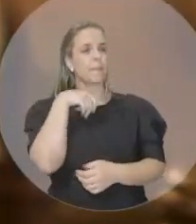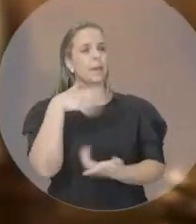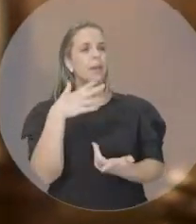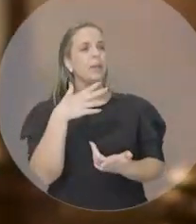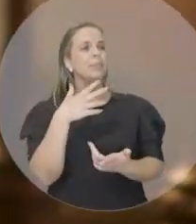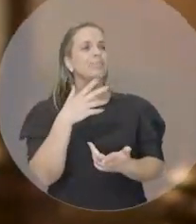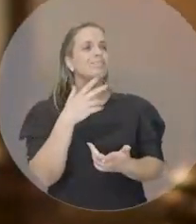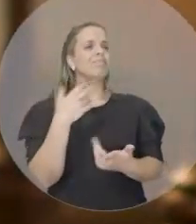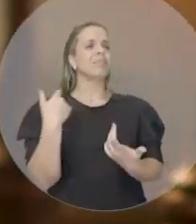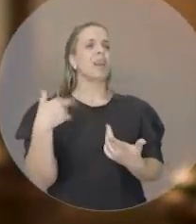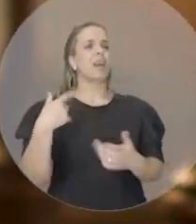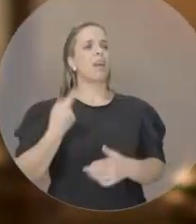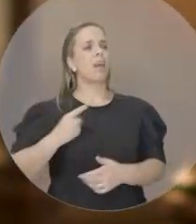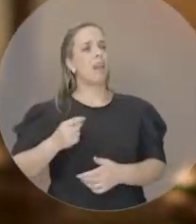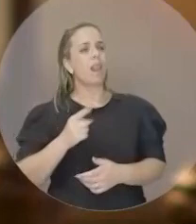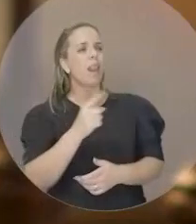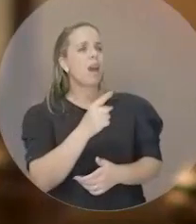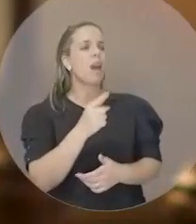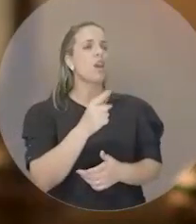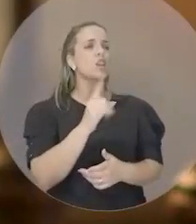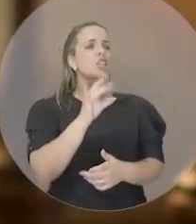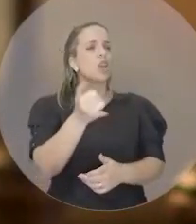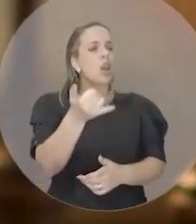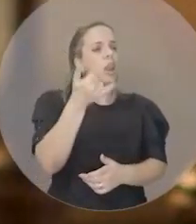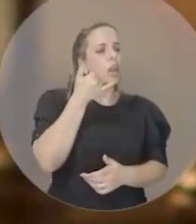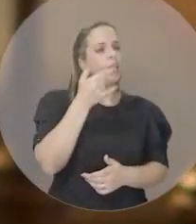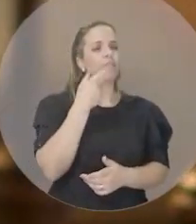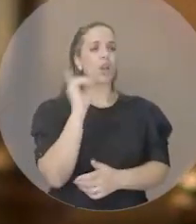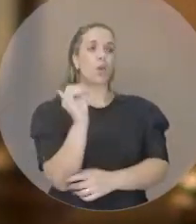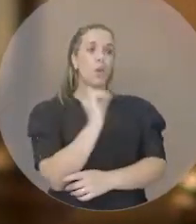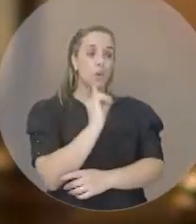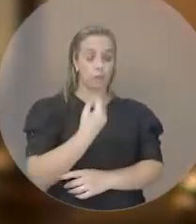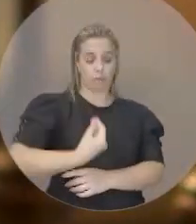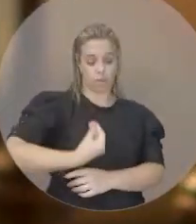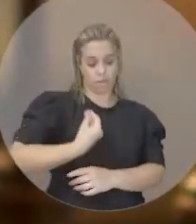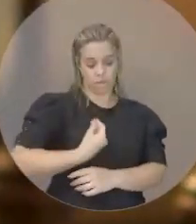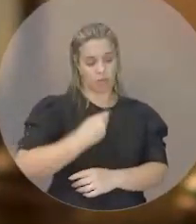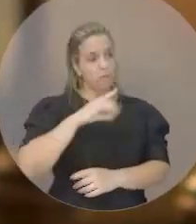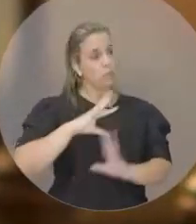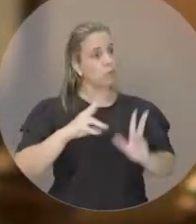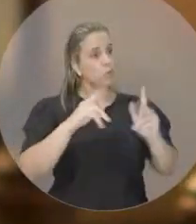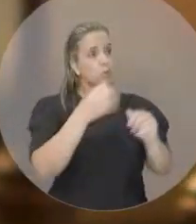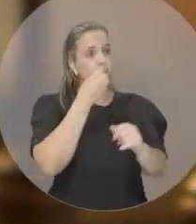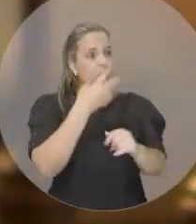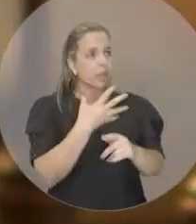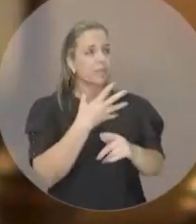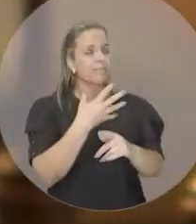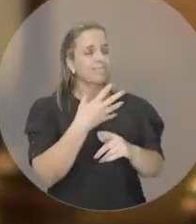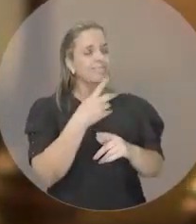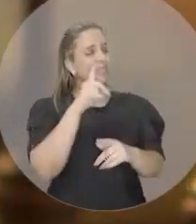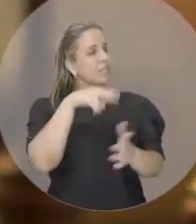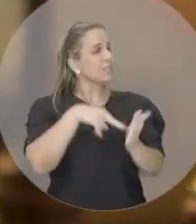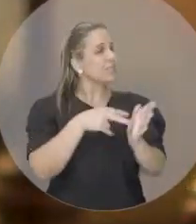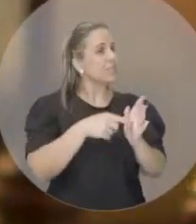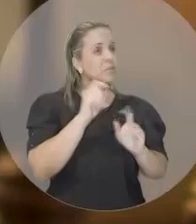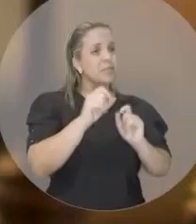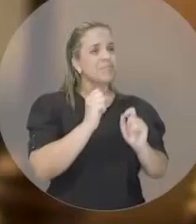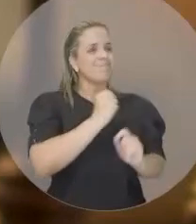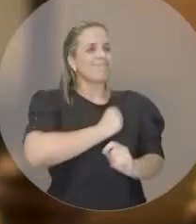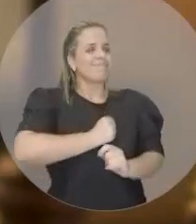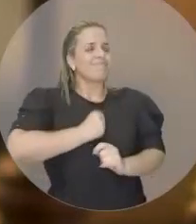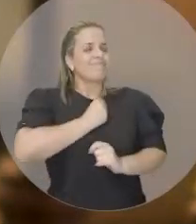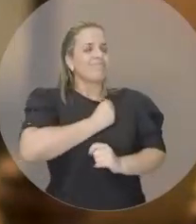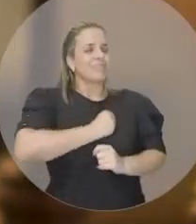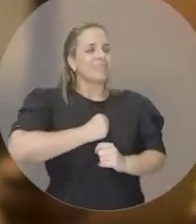quilômetros apenas na expectativa de dizer: oi, estou aqui, está tudo bem. Só podia ser saudade aquilo